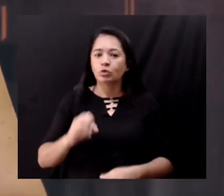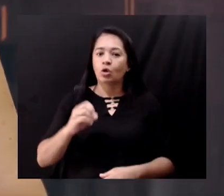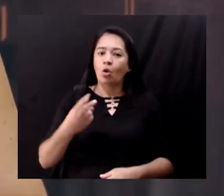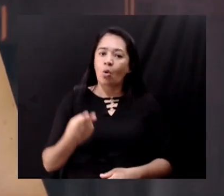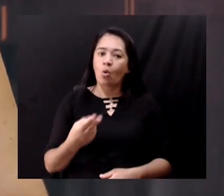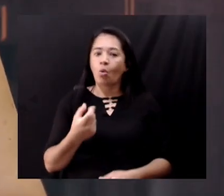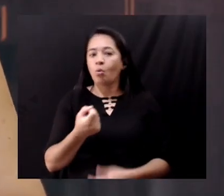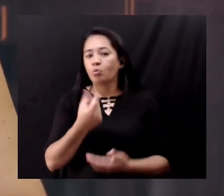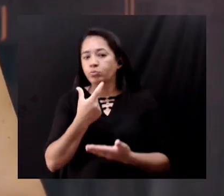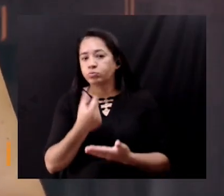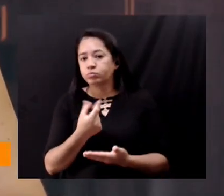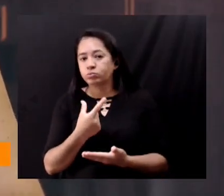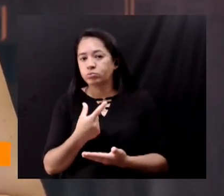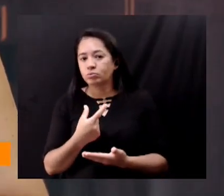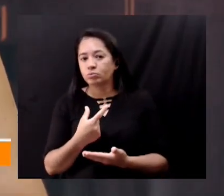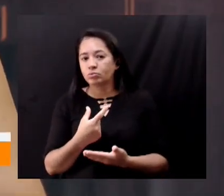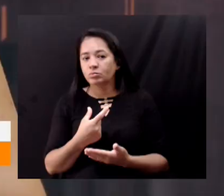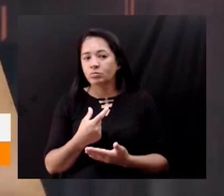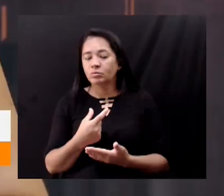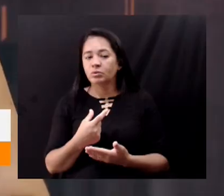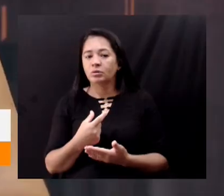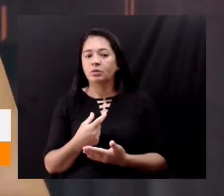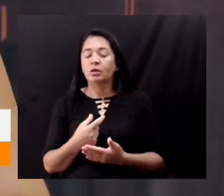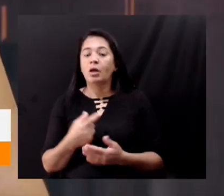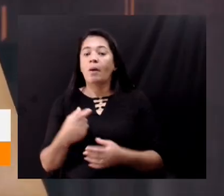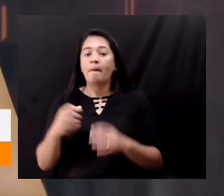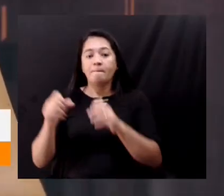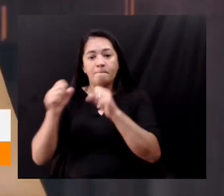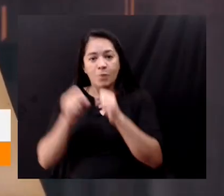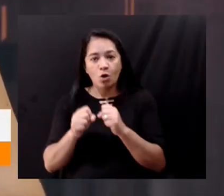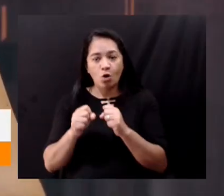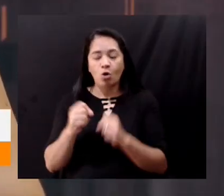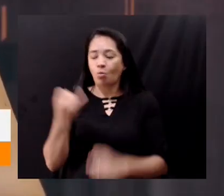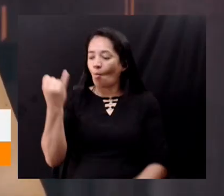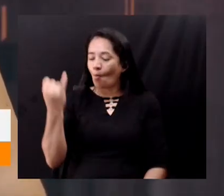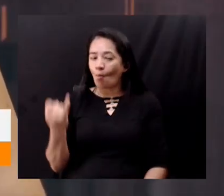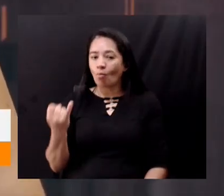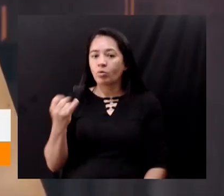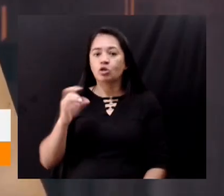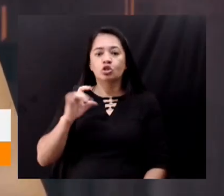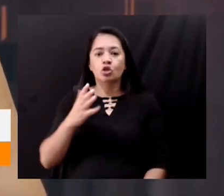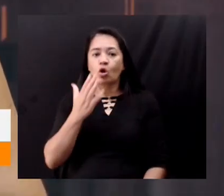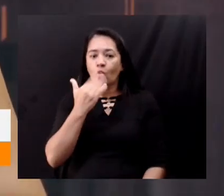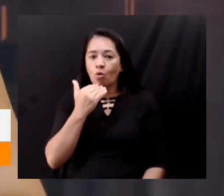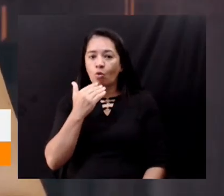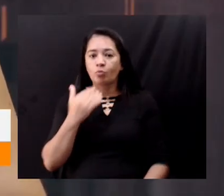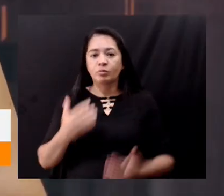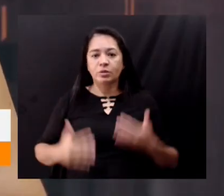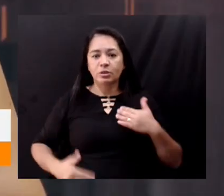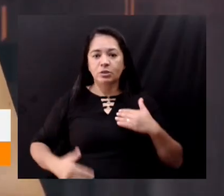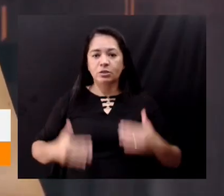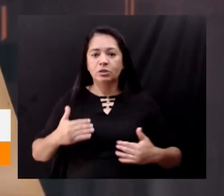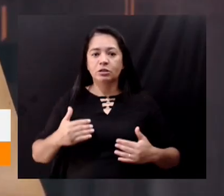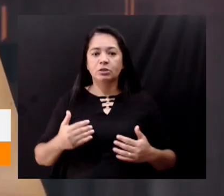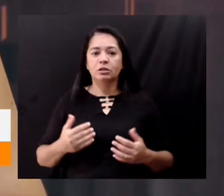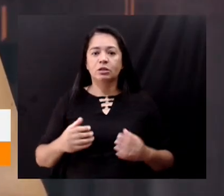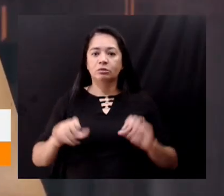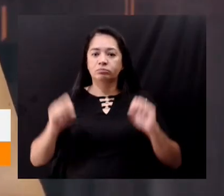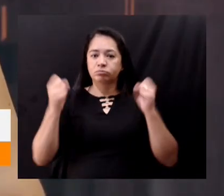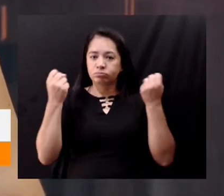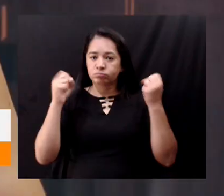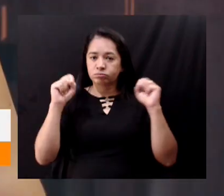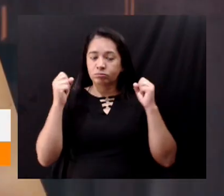seja possível emagrecer os 40 quilos somente com alimentação e estilo de vida, mas é Uhum. legal que quando a gente se compare